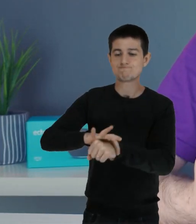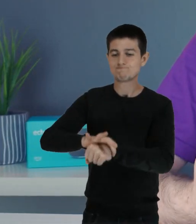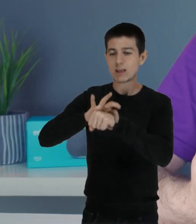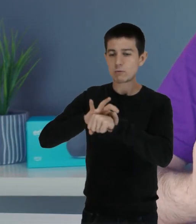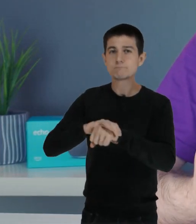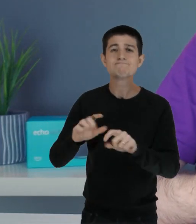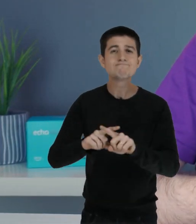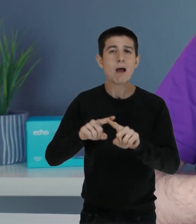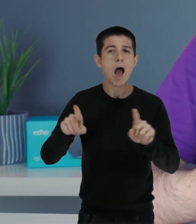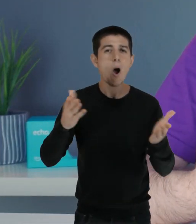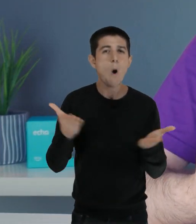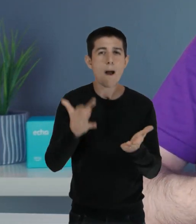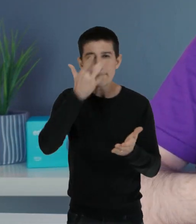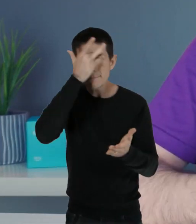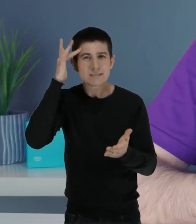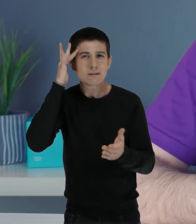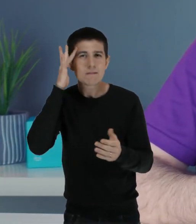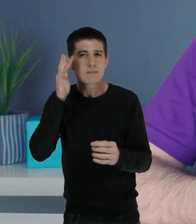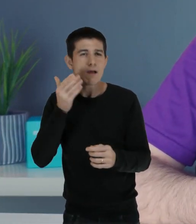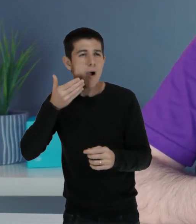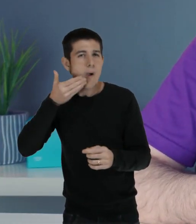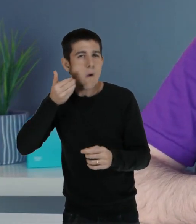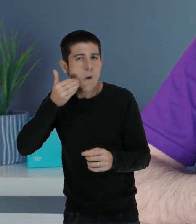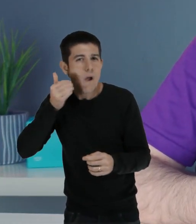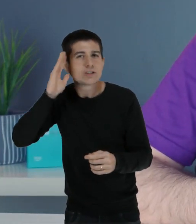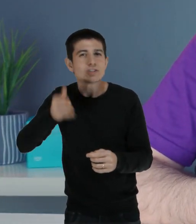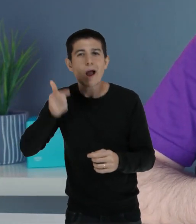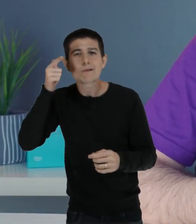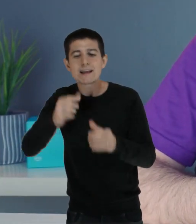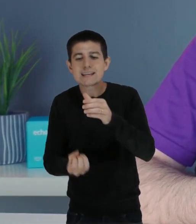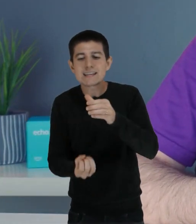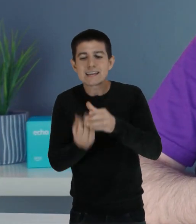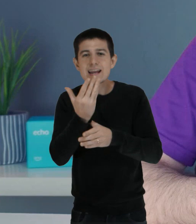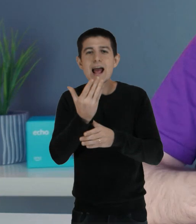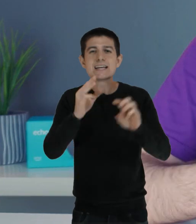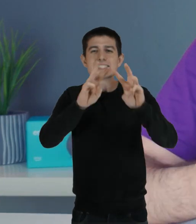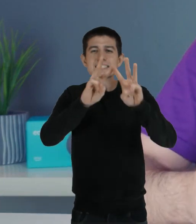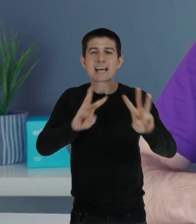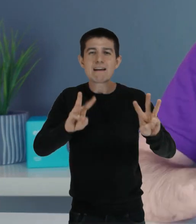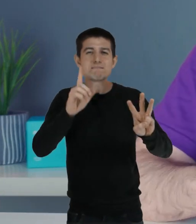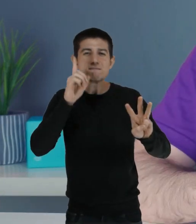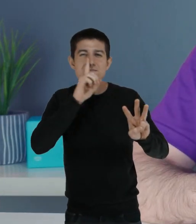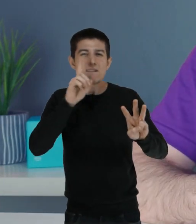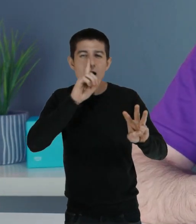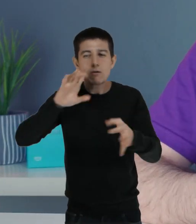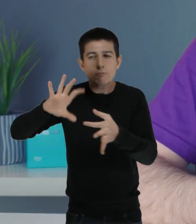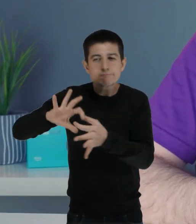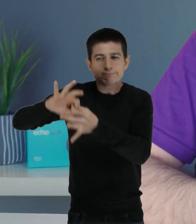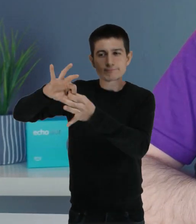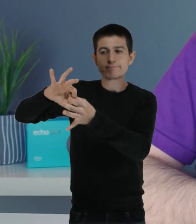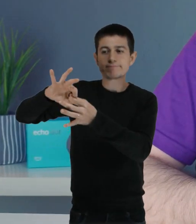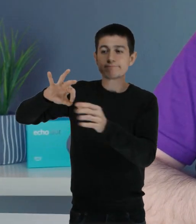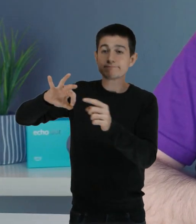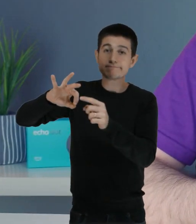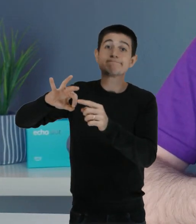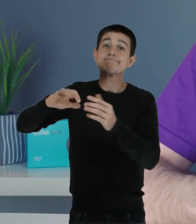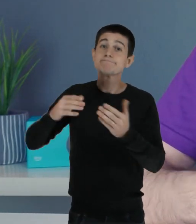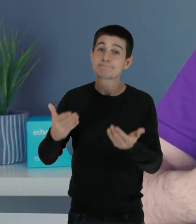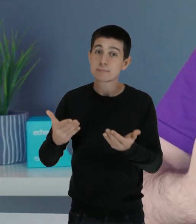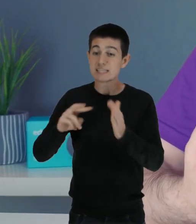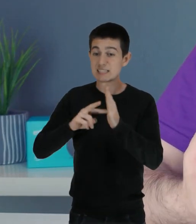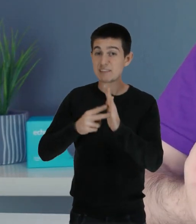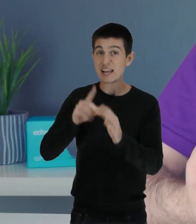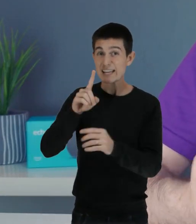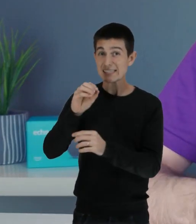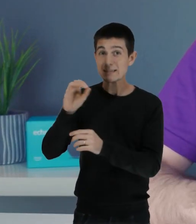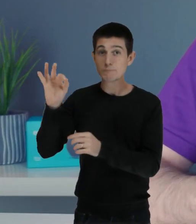alguns golpistas já estão criando sites com certificados SSL desse tipo, que também mostram ali esse cadeadozinho. Apesar